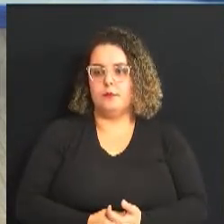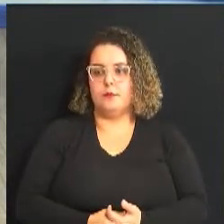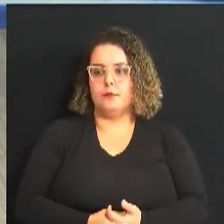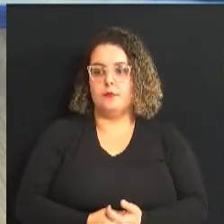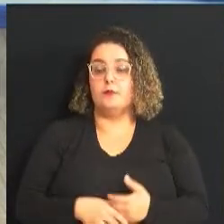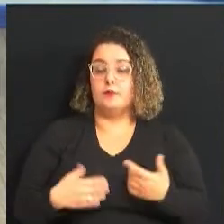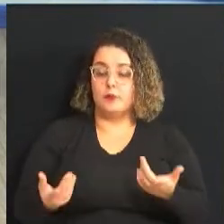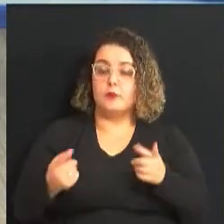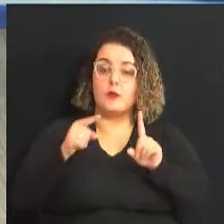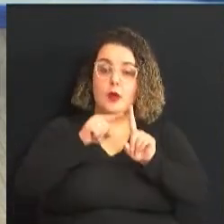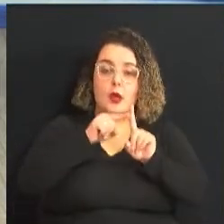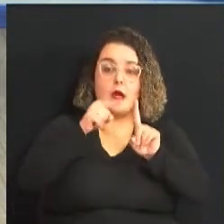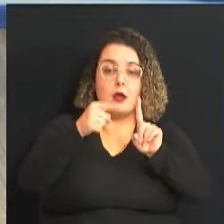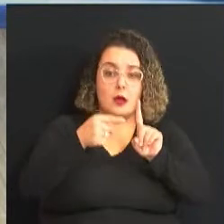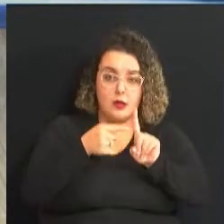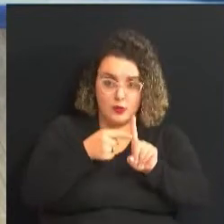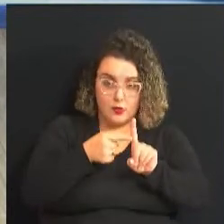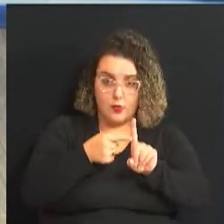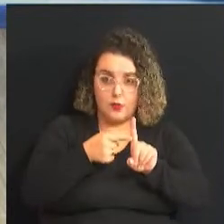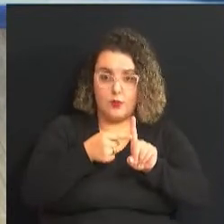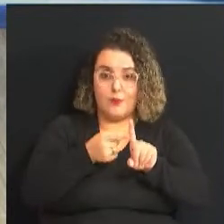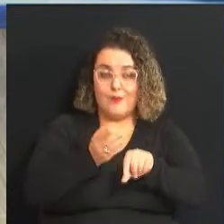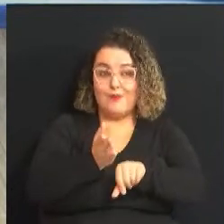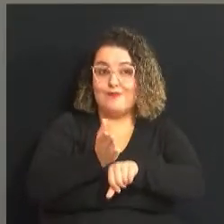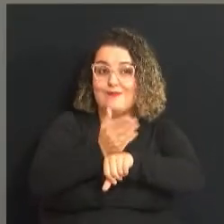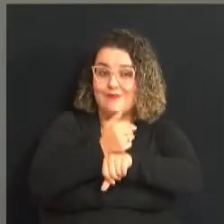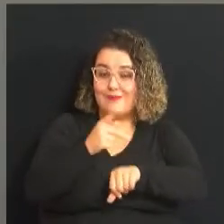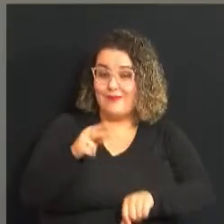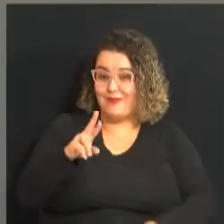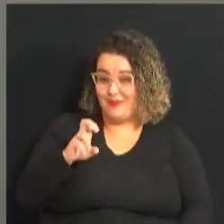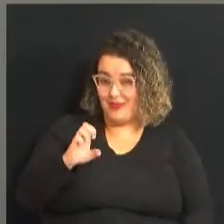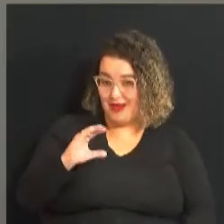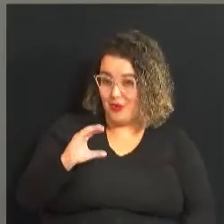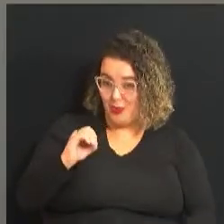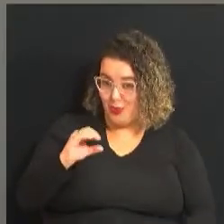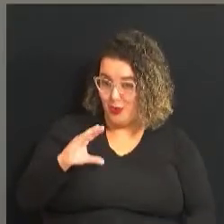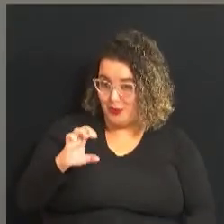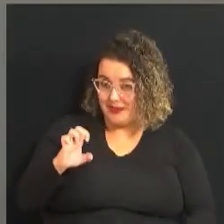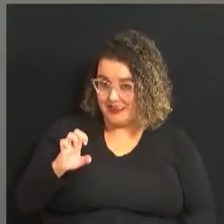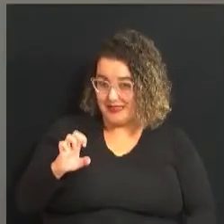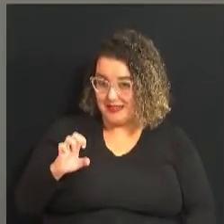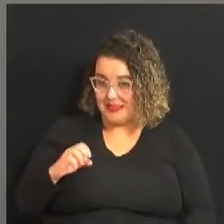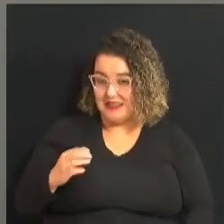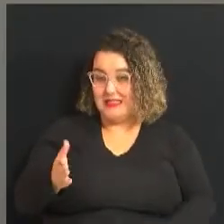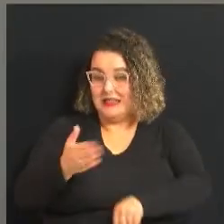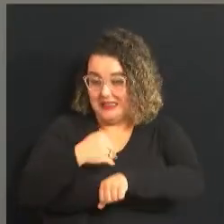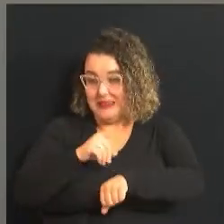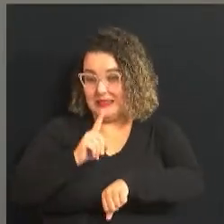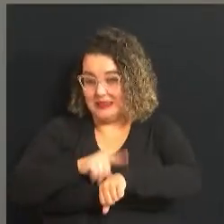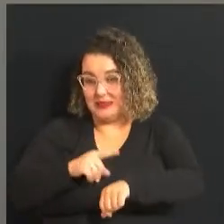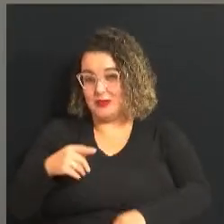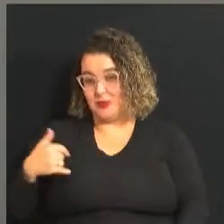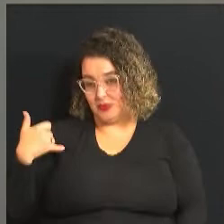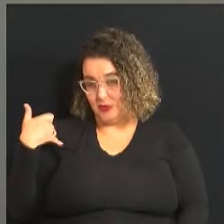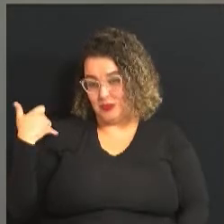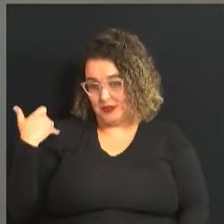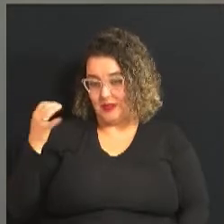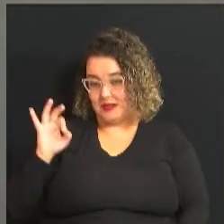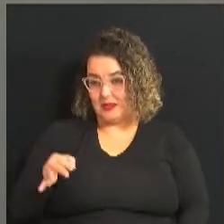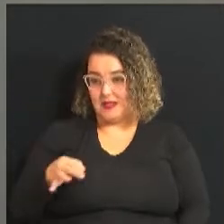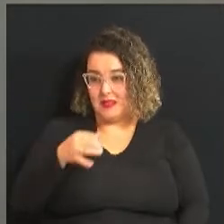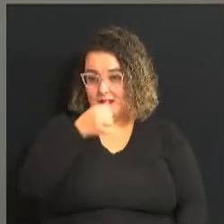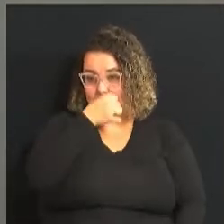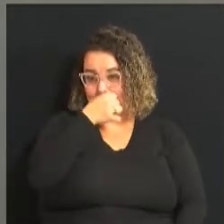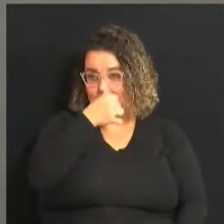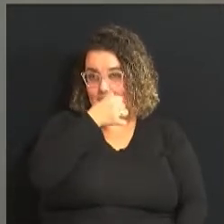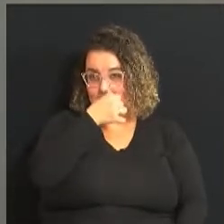Então, a gravidez precoce, ela tem mais chance de evoluir para uma cesárea.